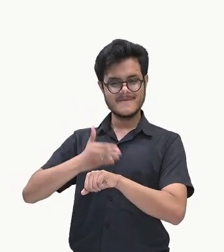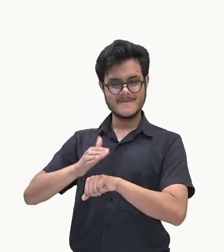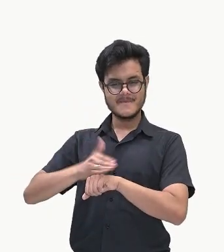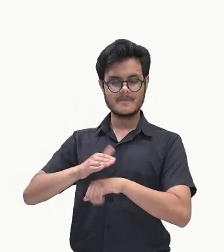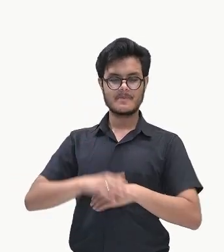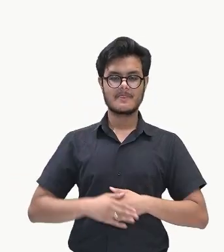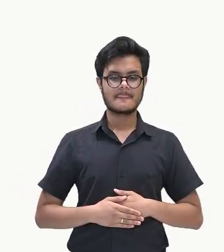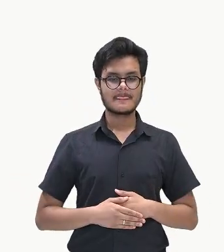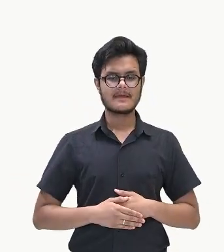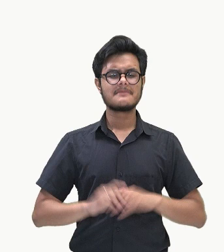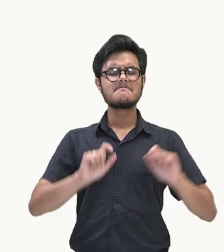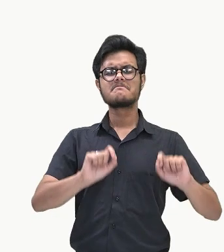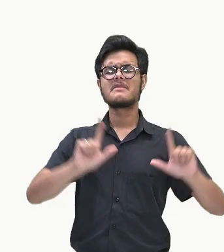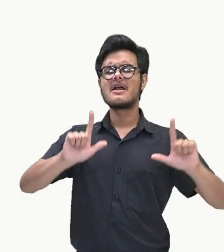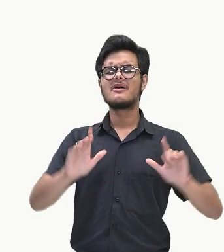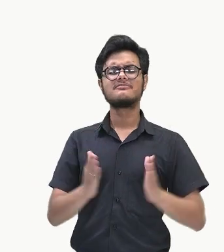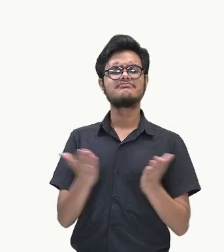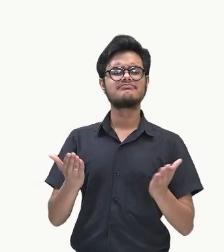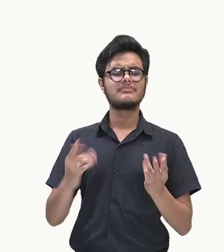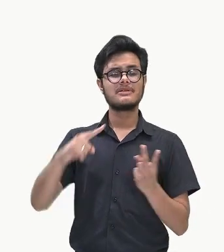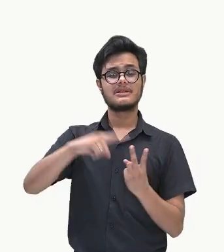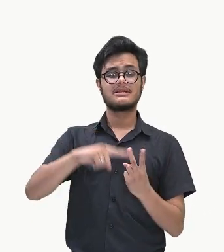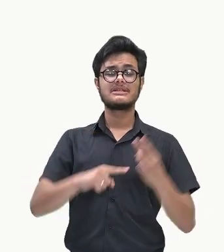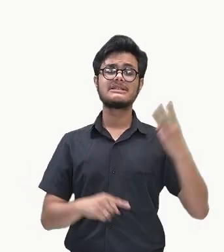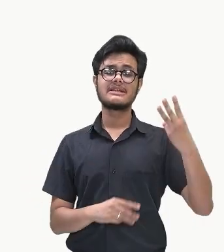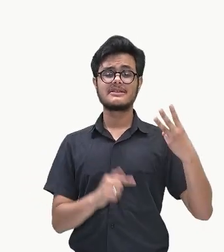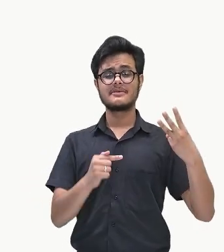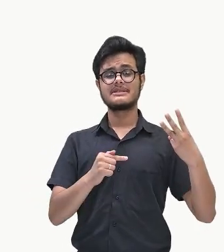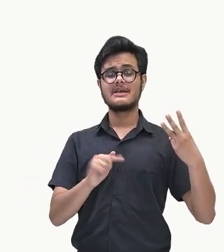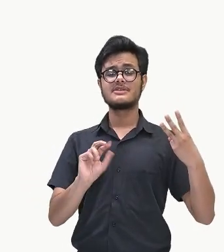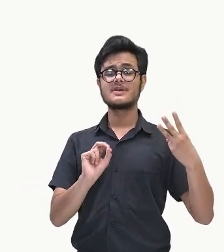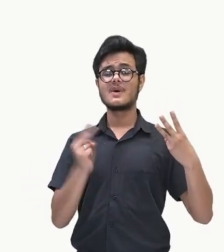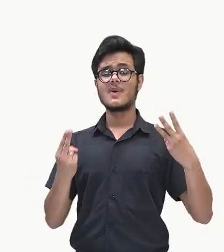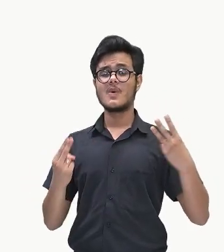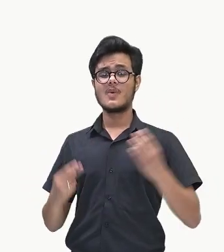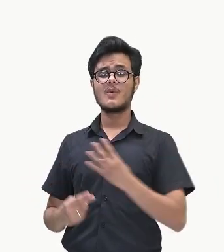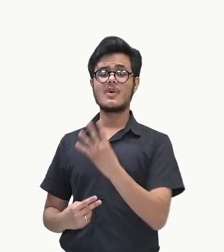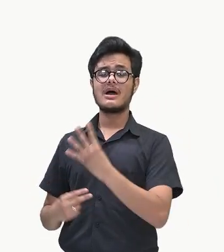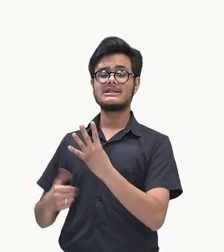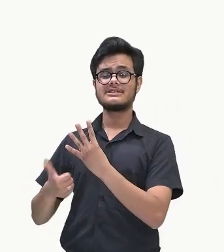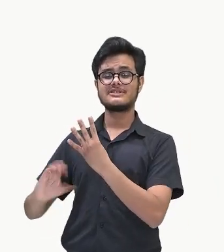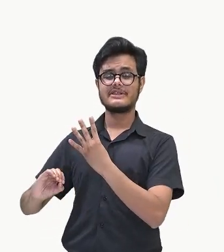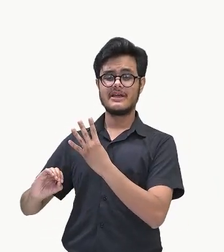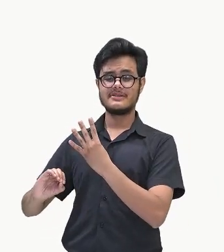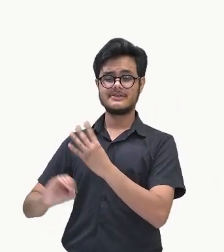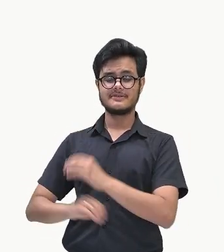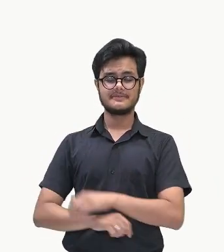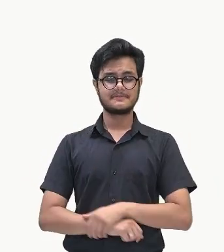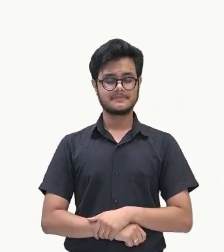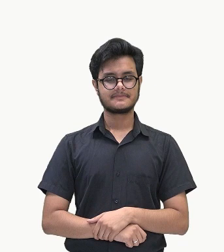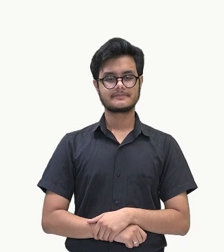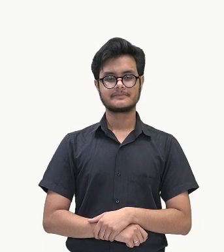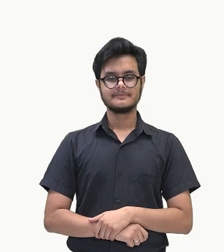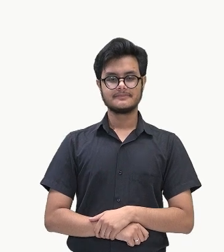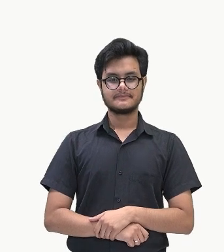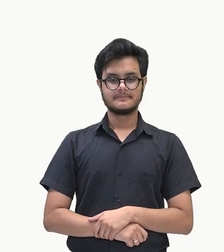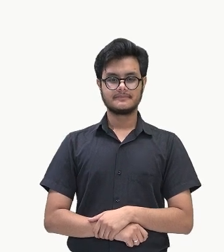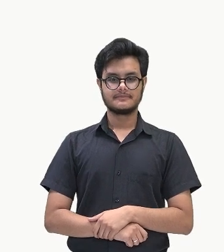Quem é maior? Raiz cúbica de 7 ou raiz quarta de